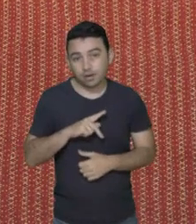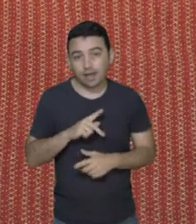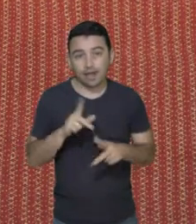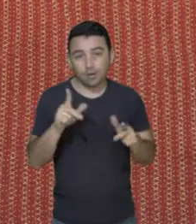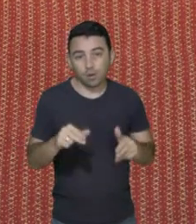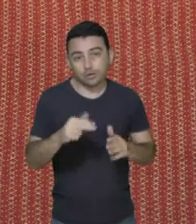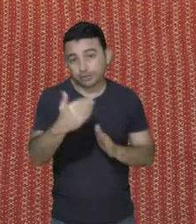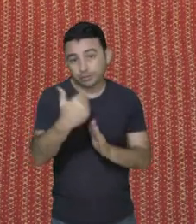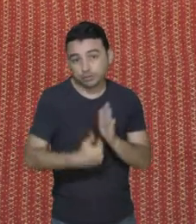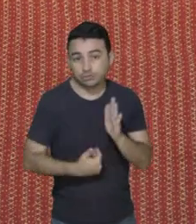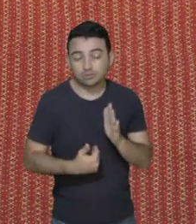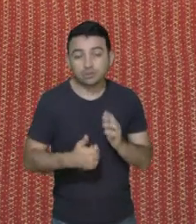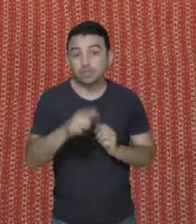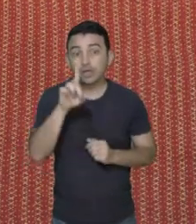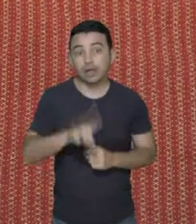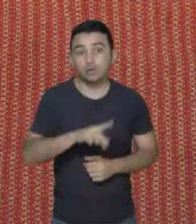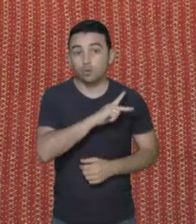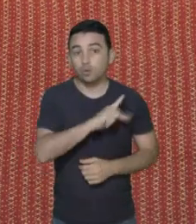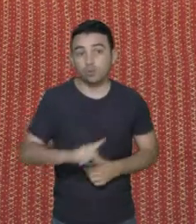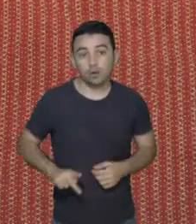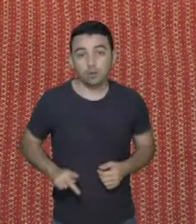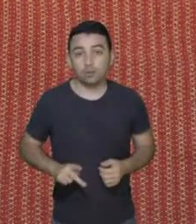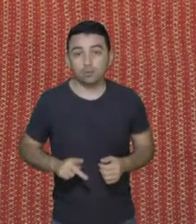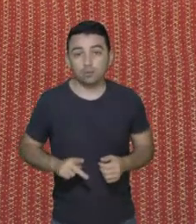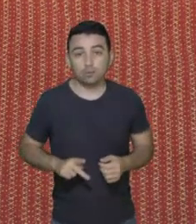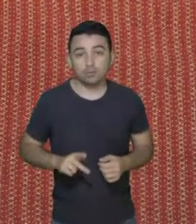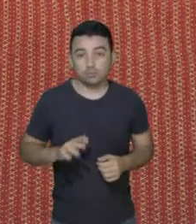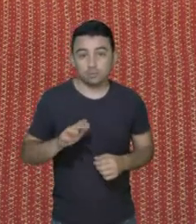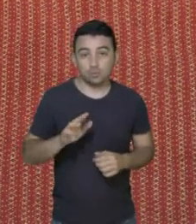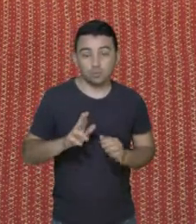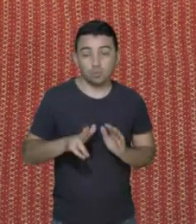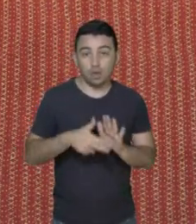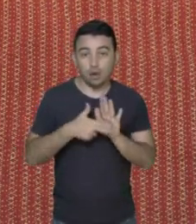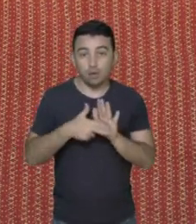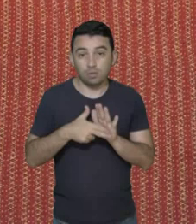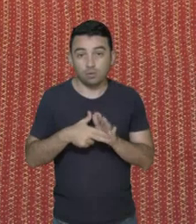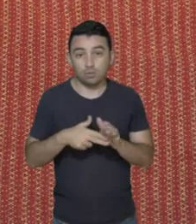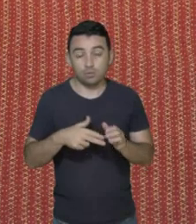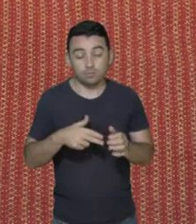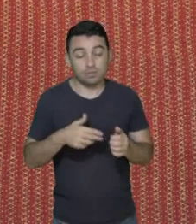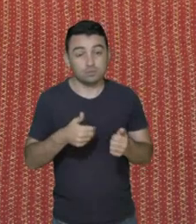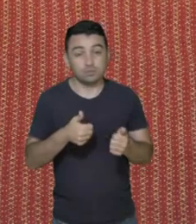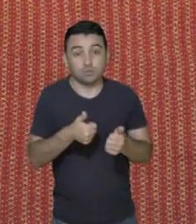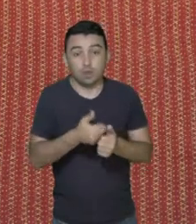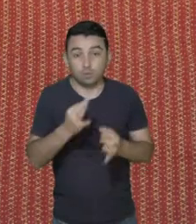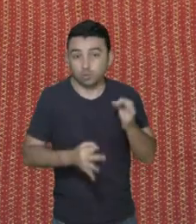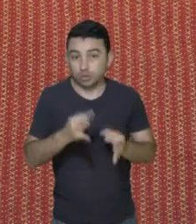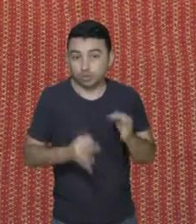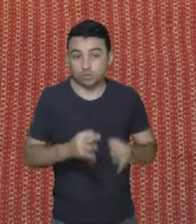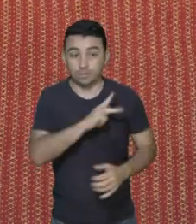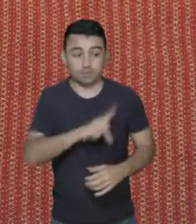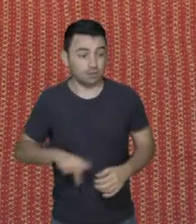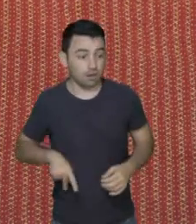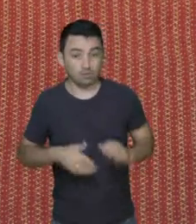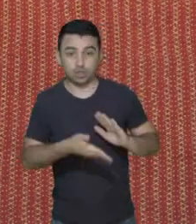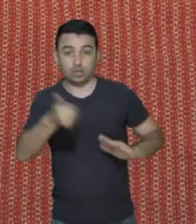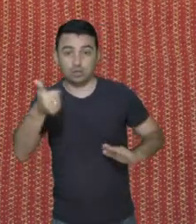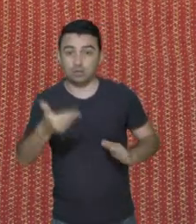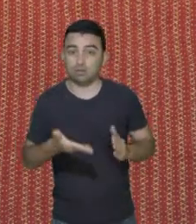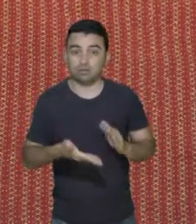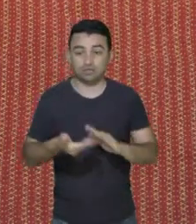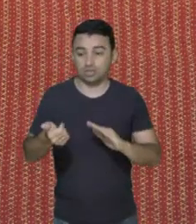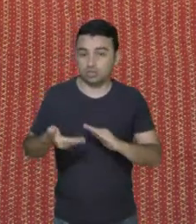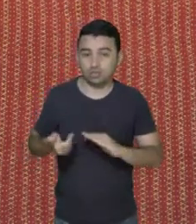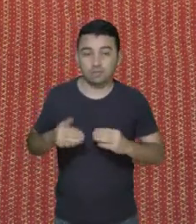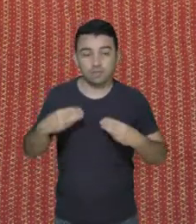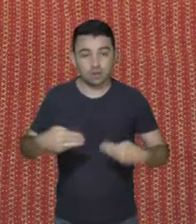suprimir o direito do presidente do Tribunal de Contas de nomear, do presidente do Tribunal de Justiça, do presidente do Ministério Público e